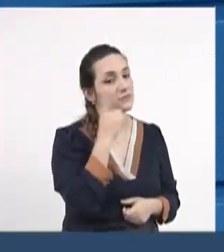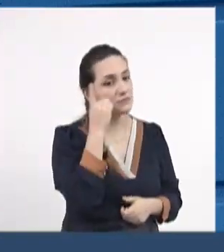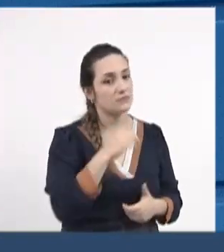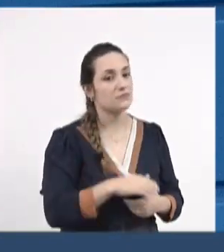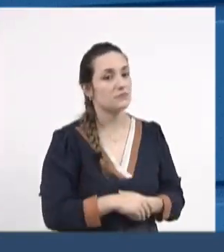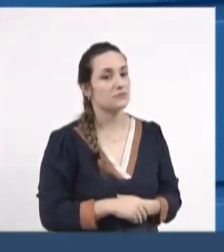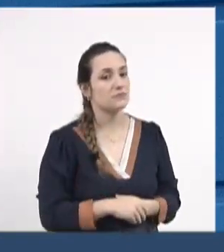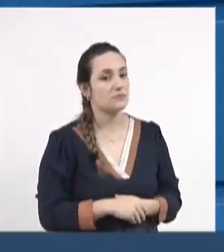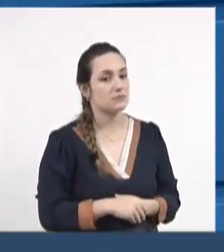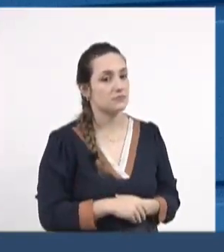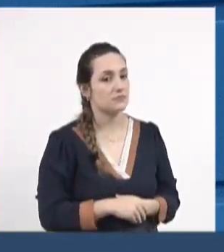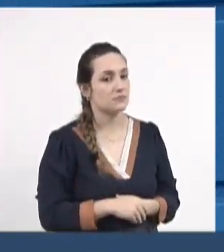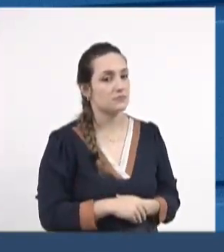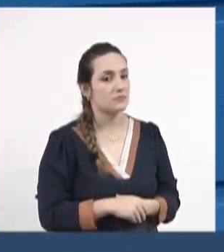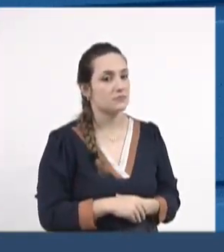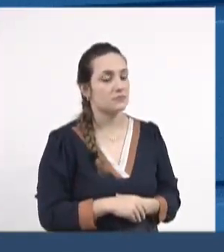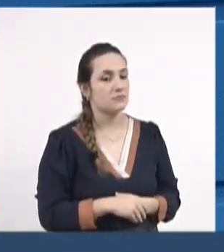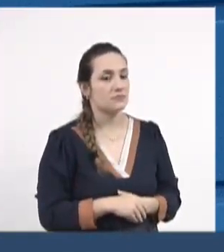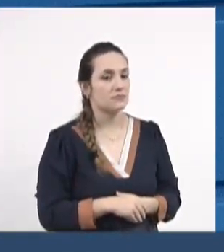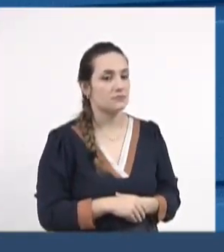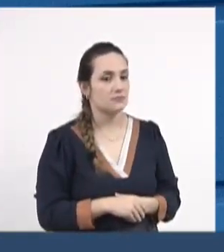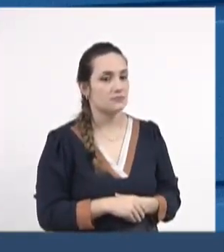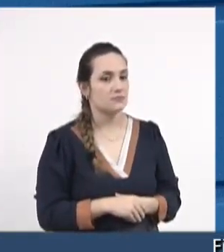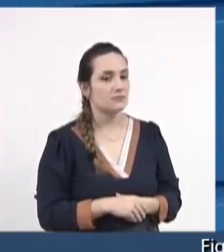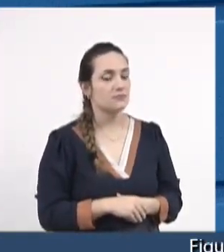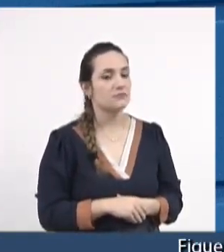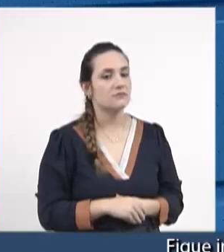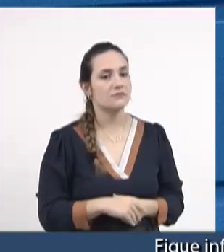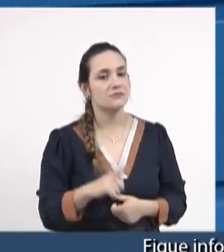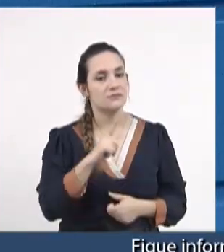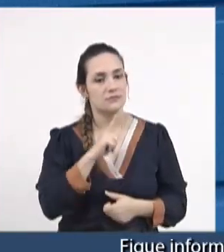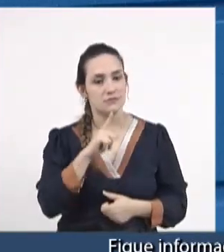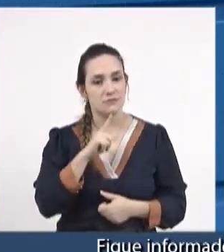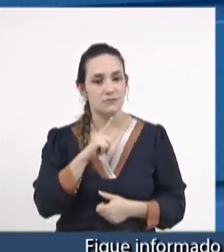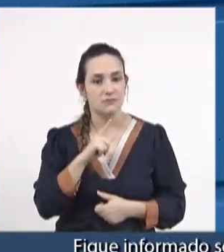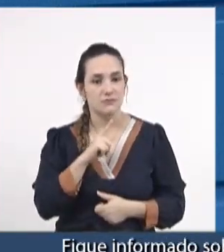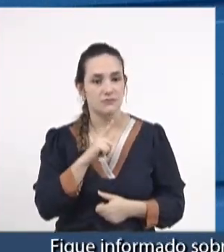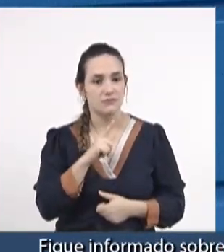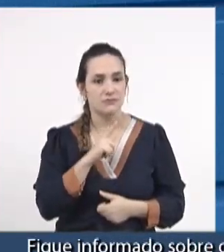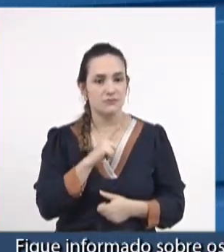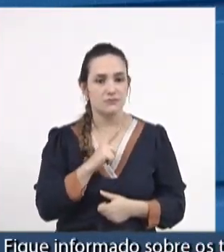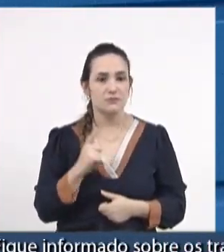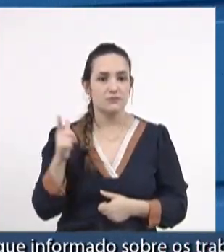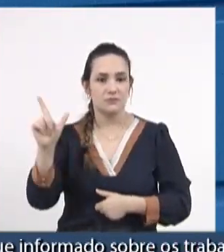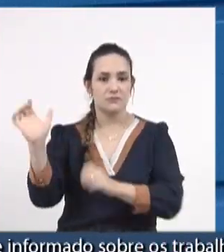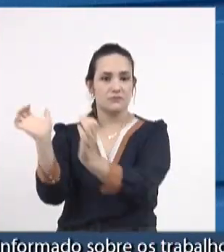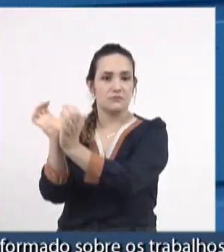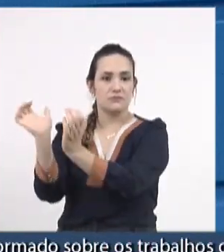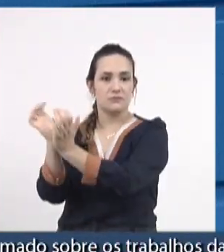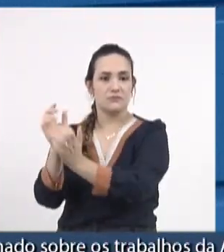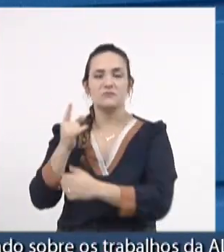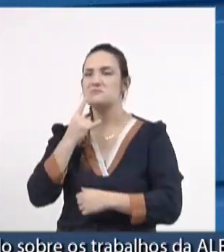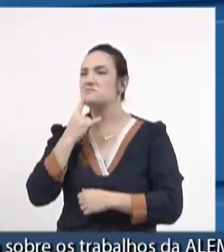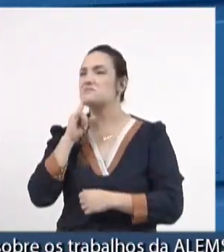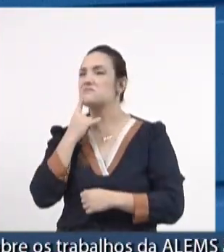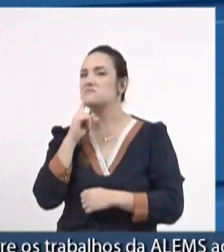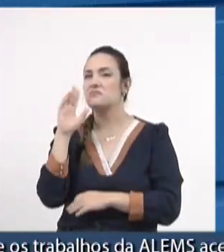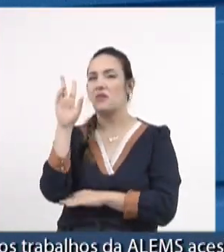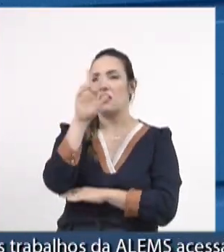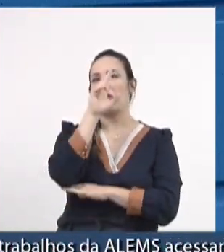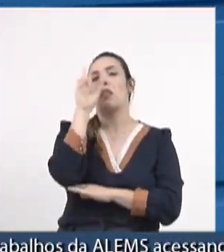saiu aquele interlocutor, então, correndo no meio da pista. Do outro lado, da outra margem do rio, tinha um outro grupo, totalmente